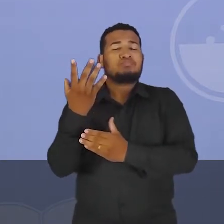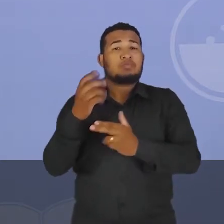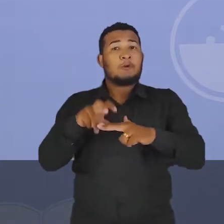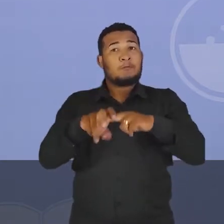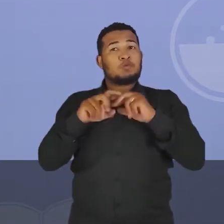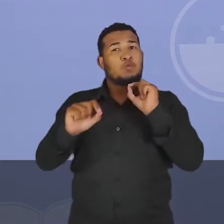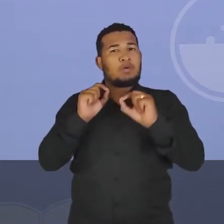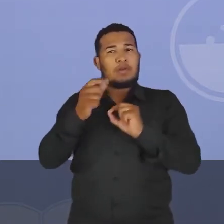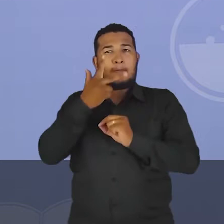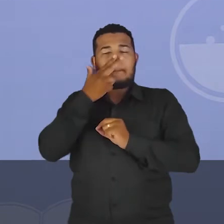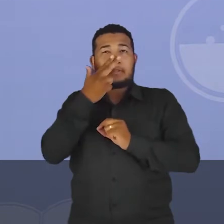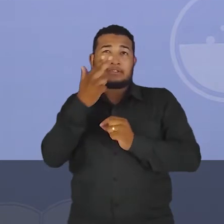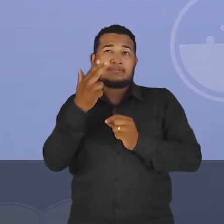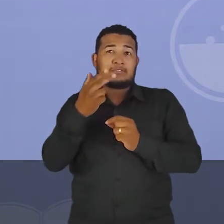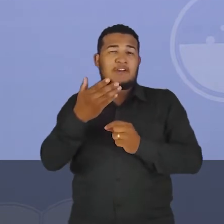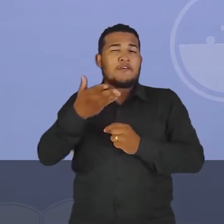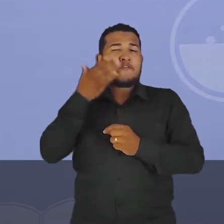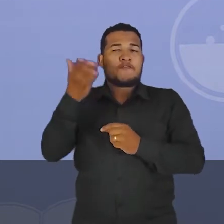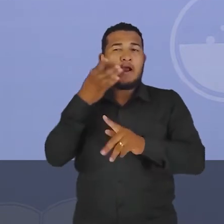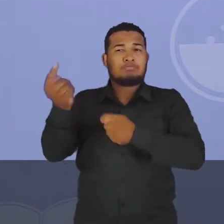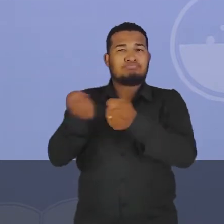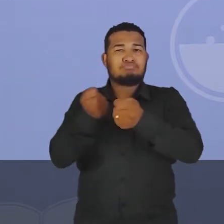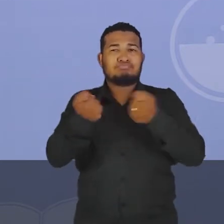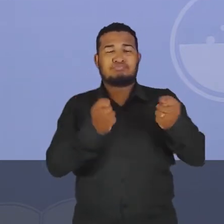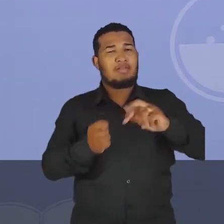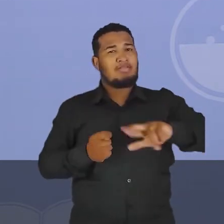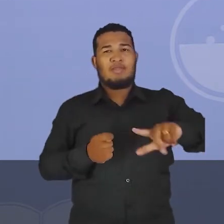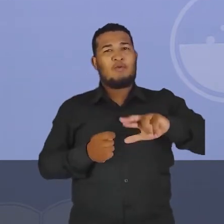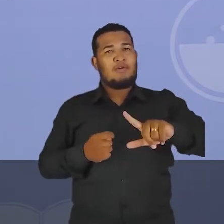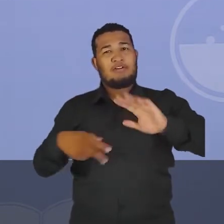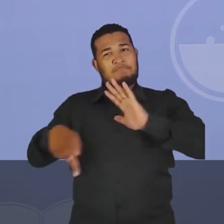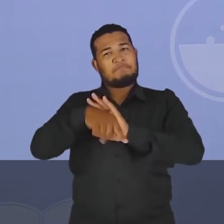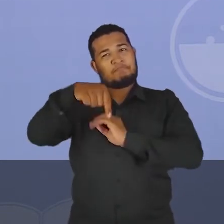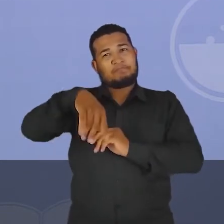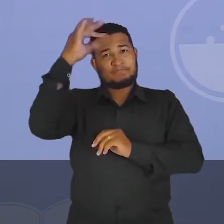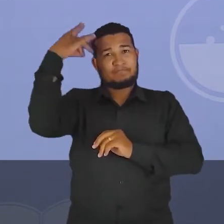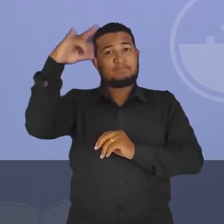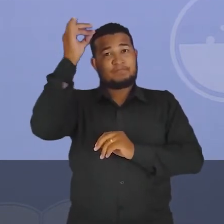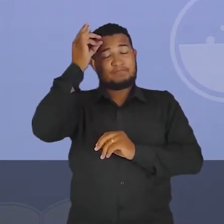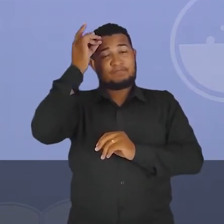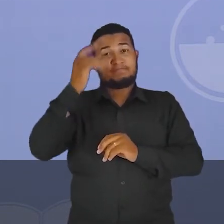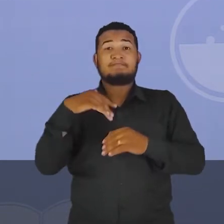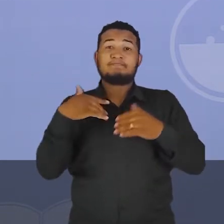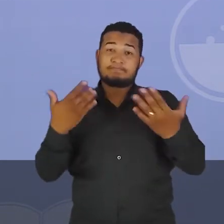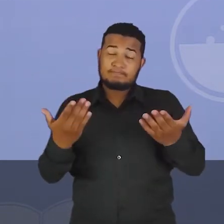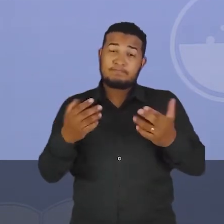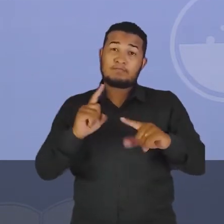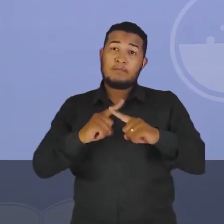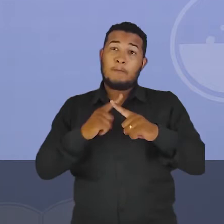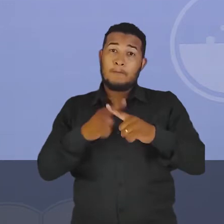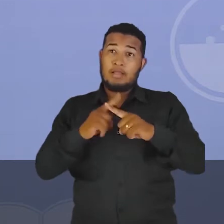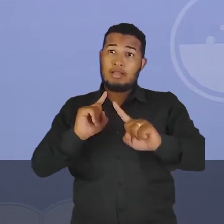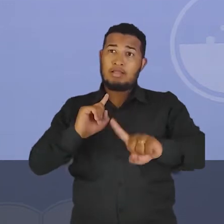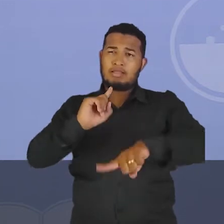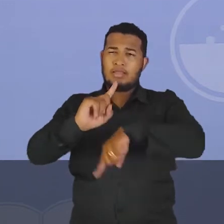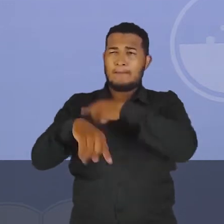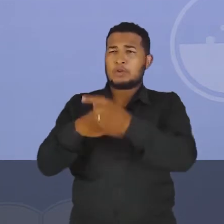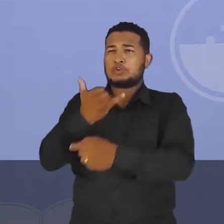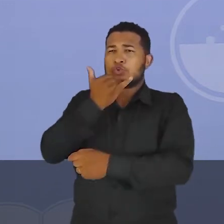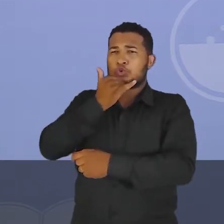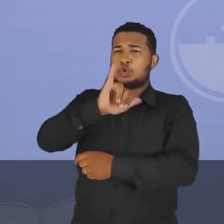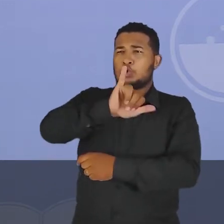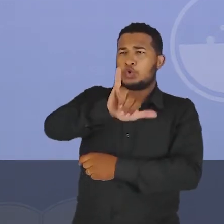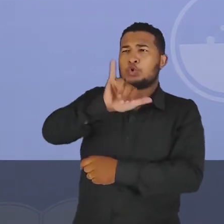era fácil organizar e comandar a capitania do Espírito Santo. O fato é que pouco depois desse episódio que foi relatado por esse